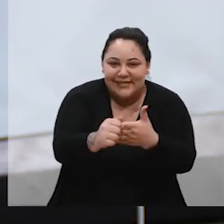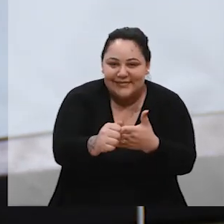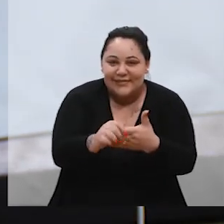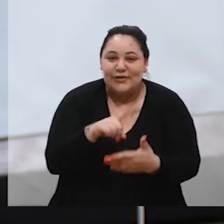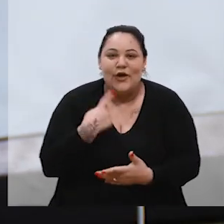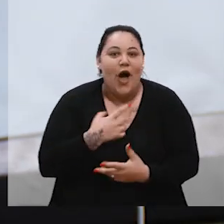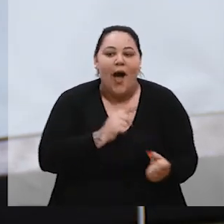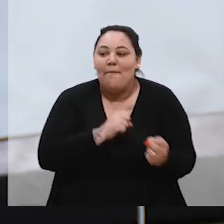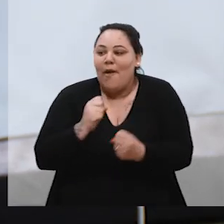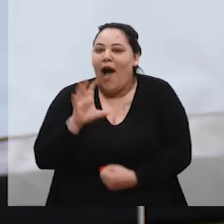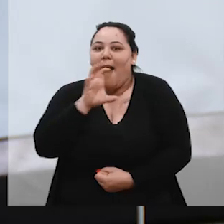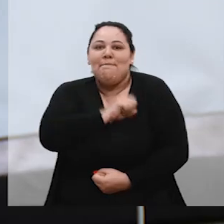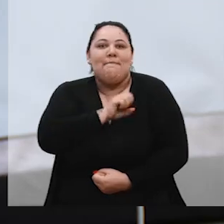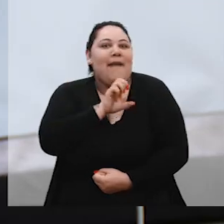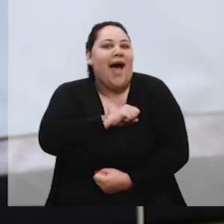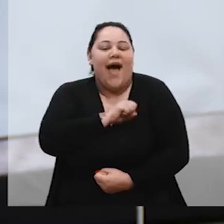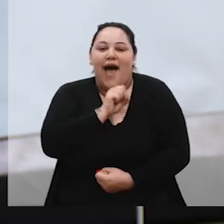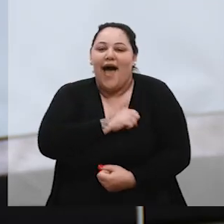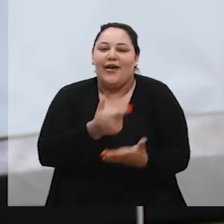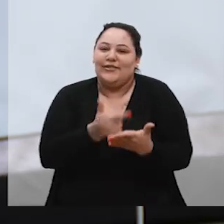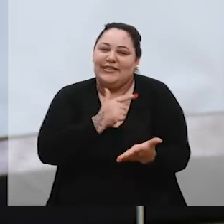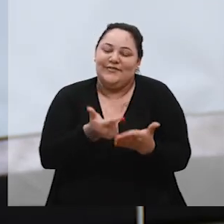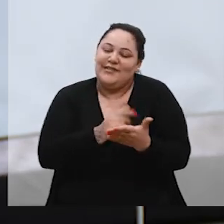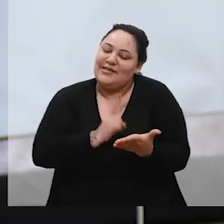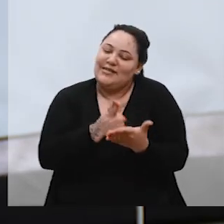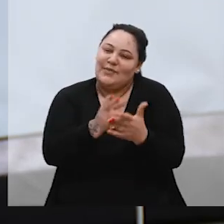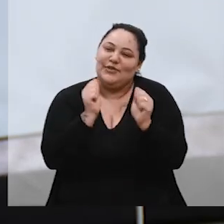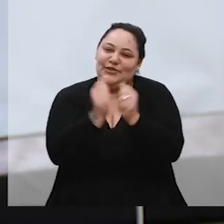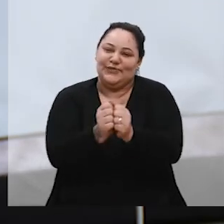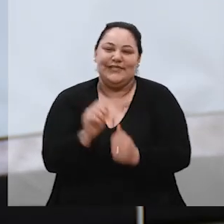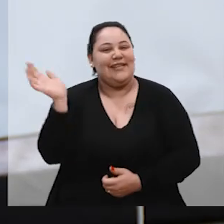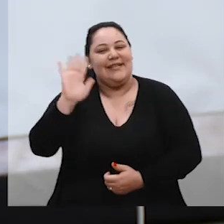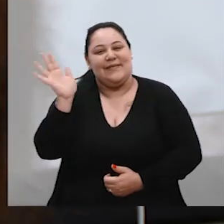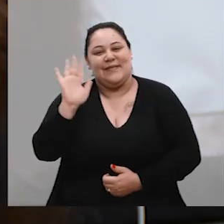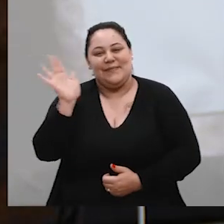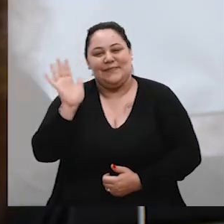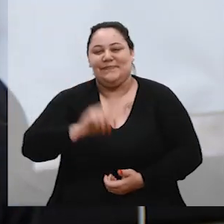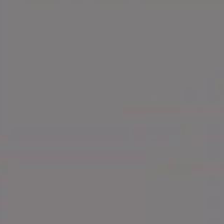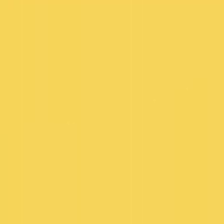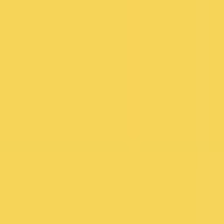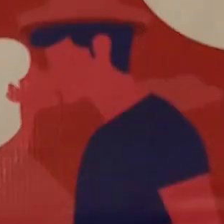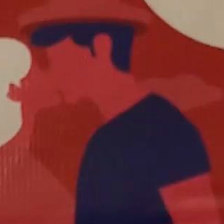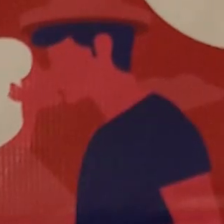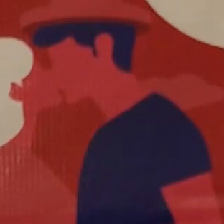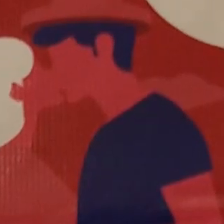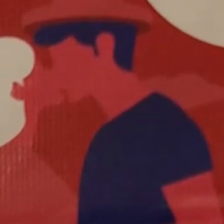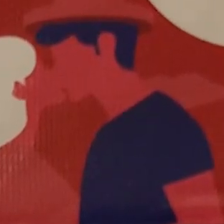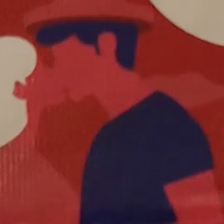mais os livros e estar sempre com eles. Até o próximo episódio do Caxias Conversa.